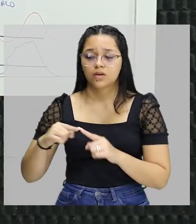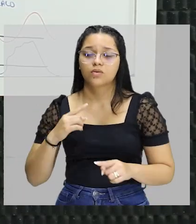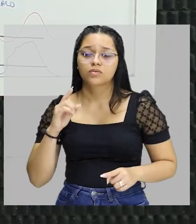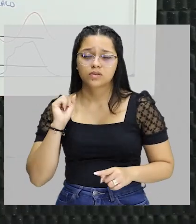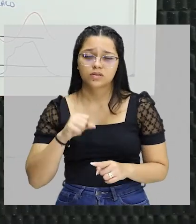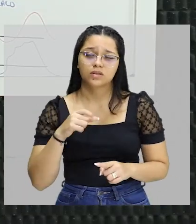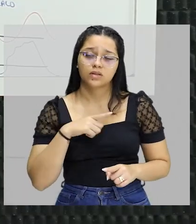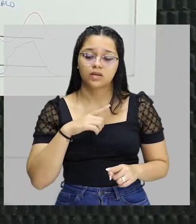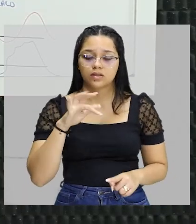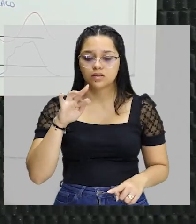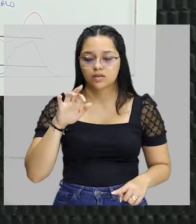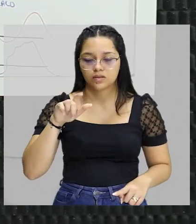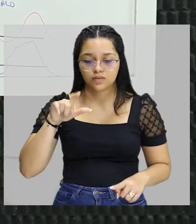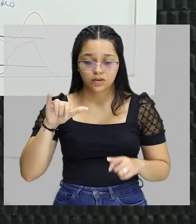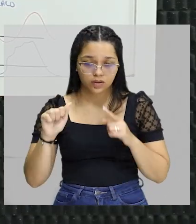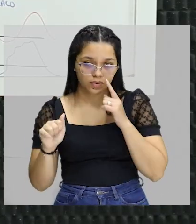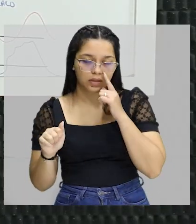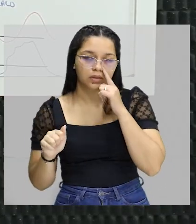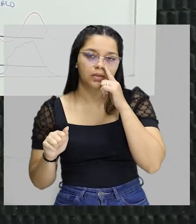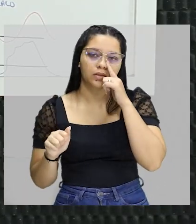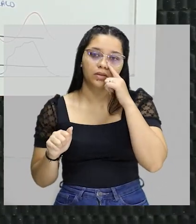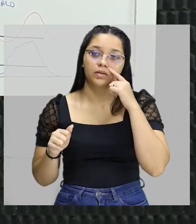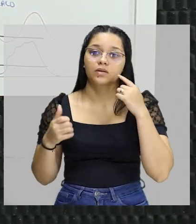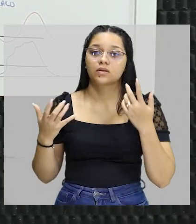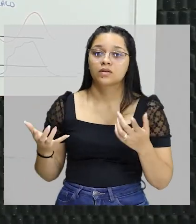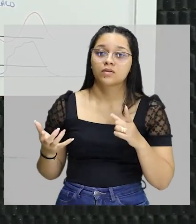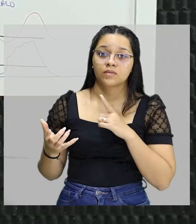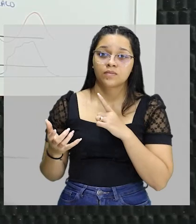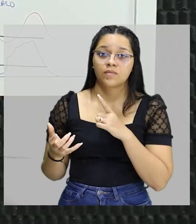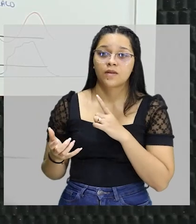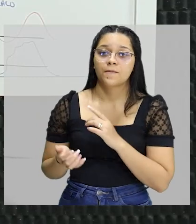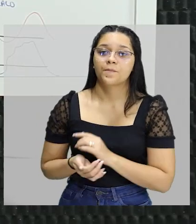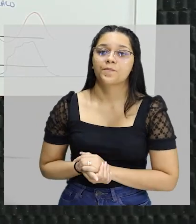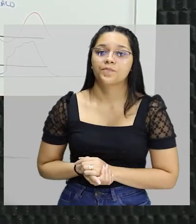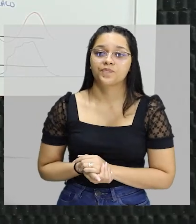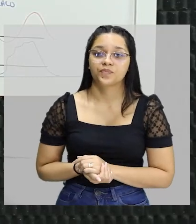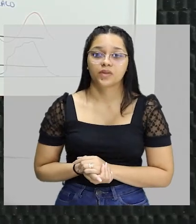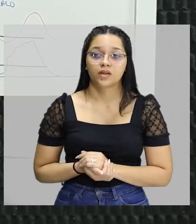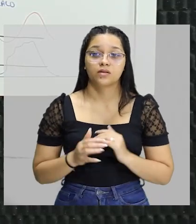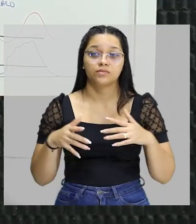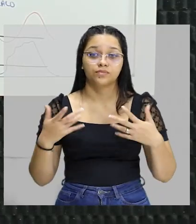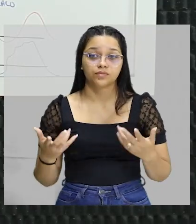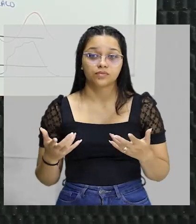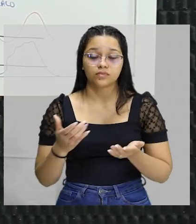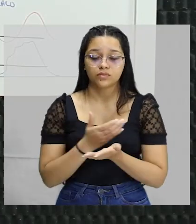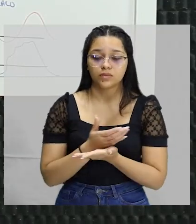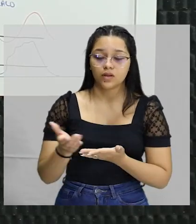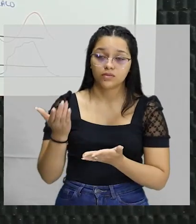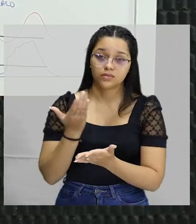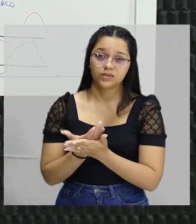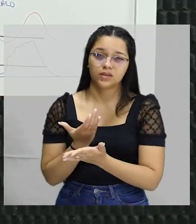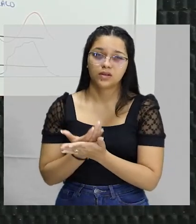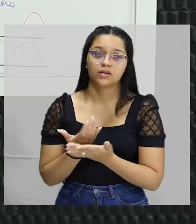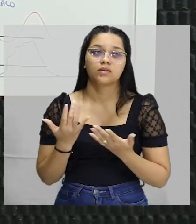essas frequências, tá ok? Através dessas notas musicais. Então a parte inicial da nossa aula é